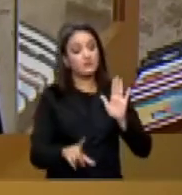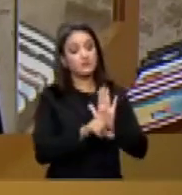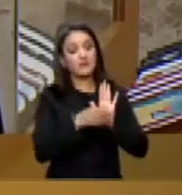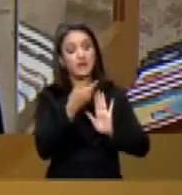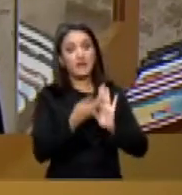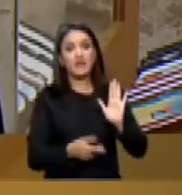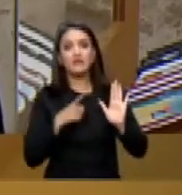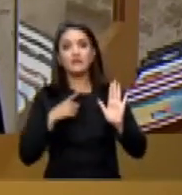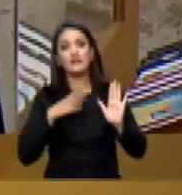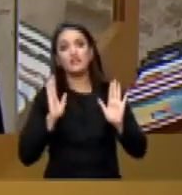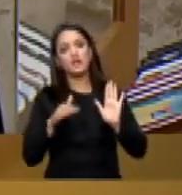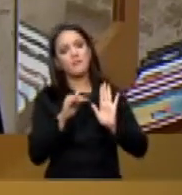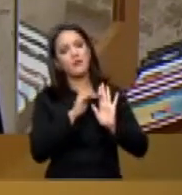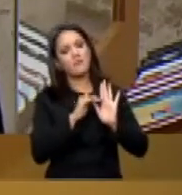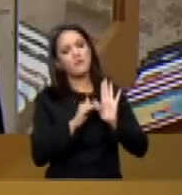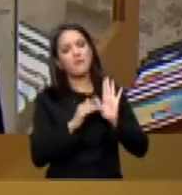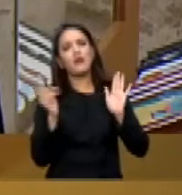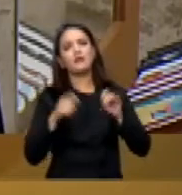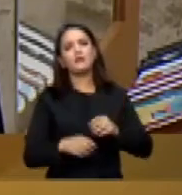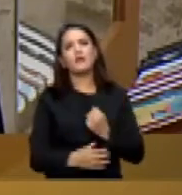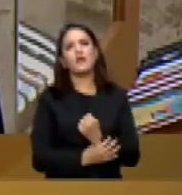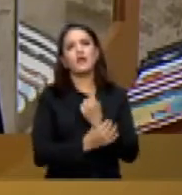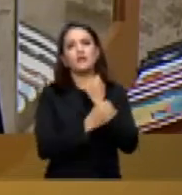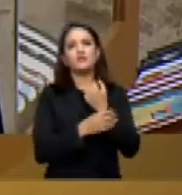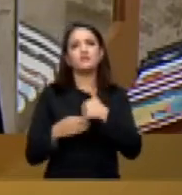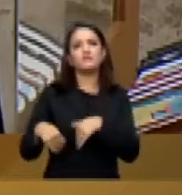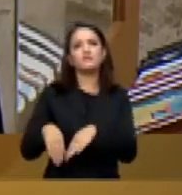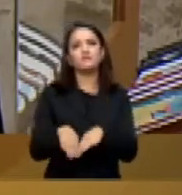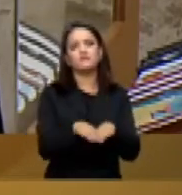condições concretas para garantir a universalização,